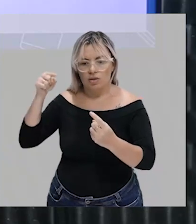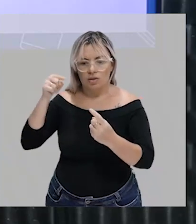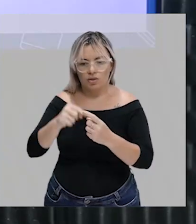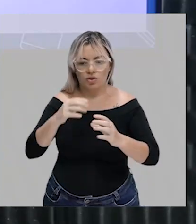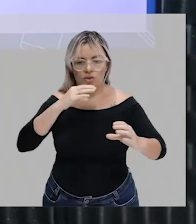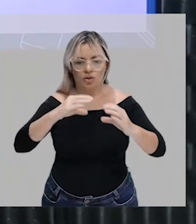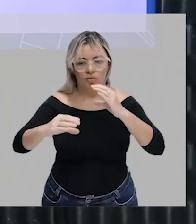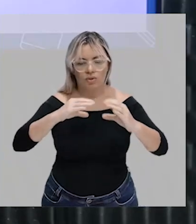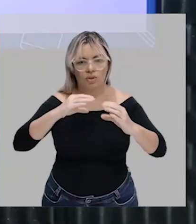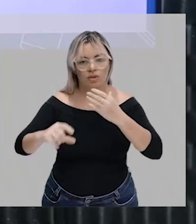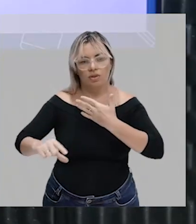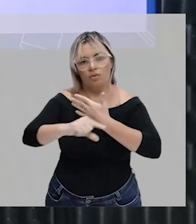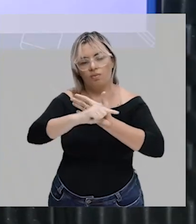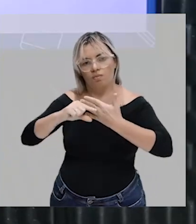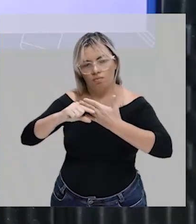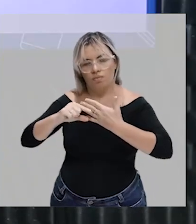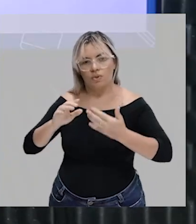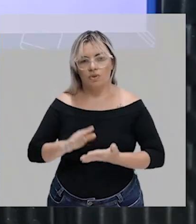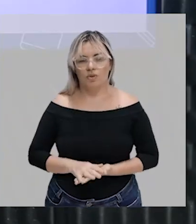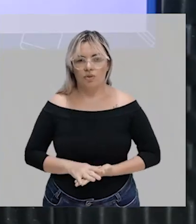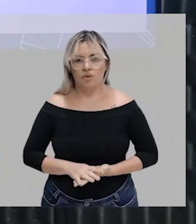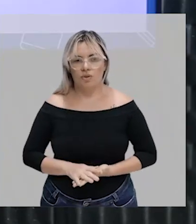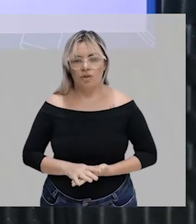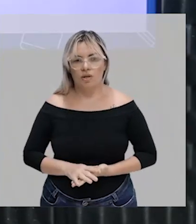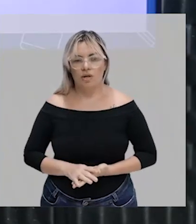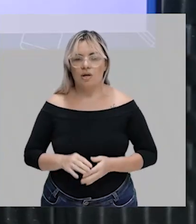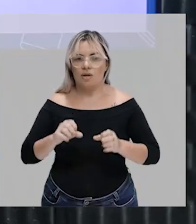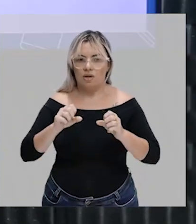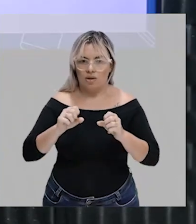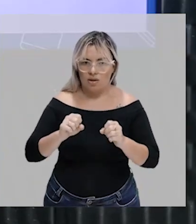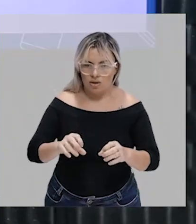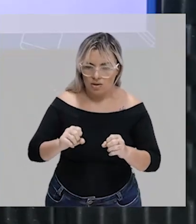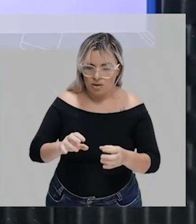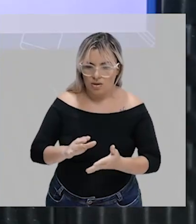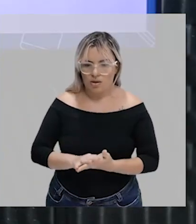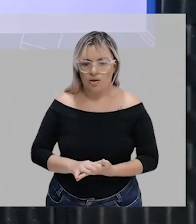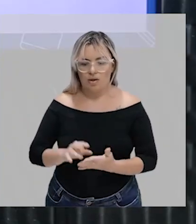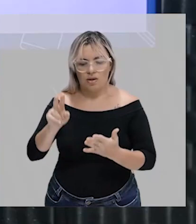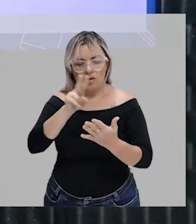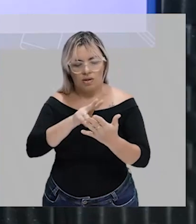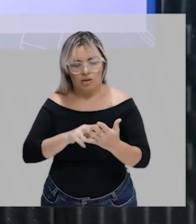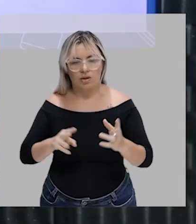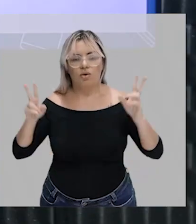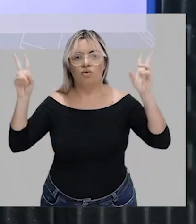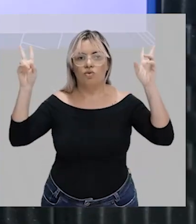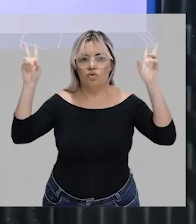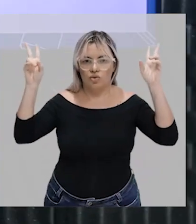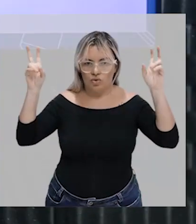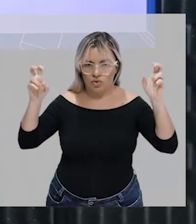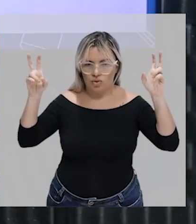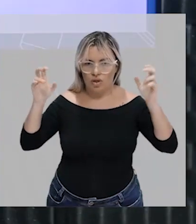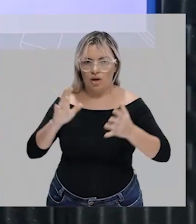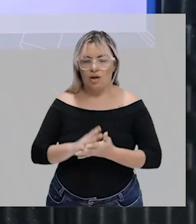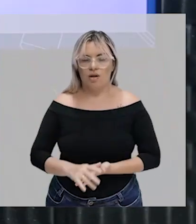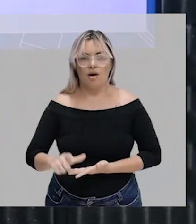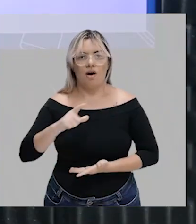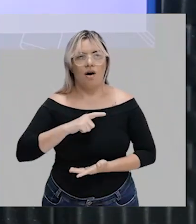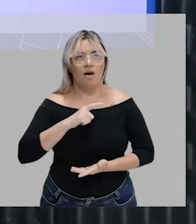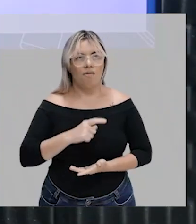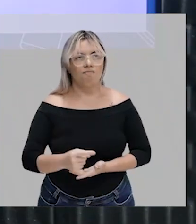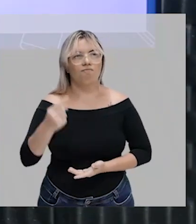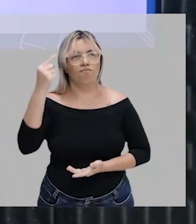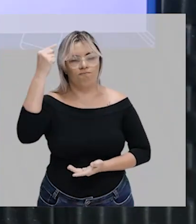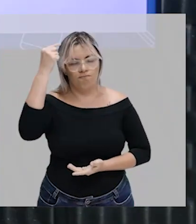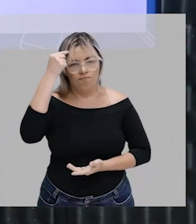autor. Eu falei para vocês que você vai ler o texto, ler o título do texto, e daí você já vai ter uma noção. É uma